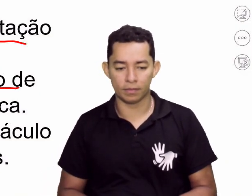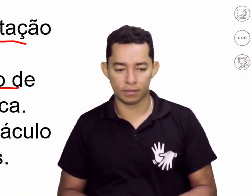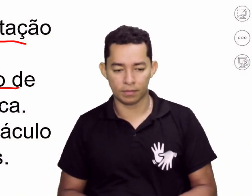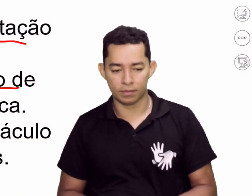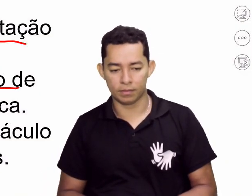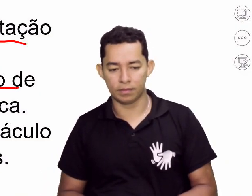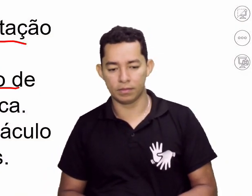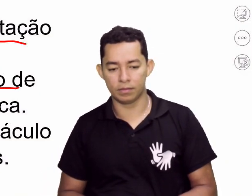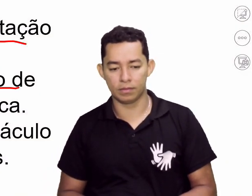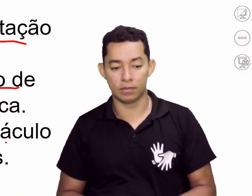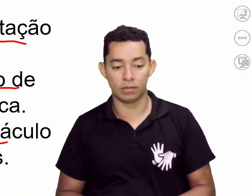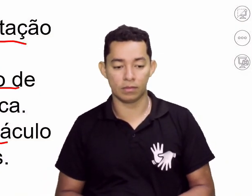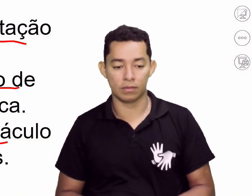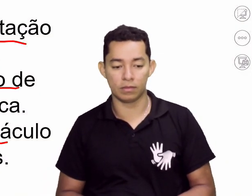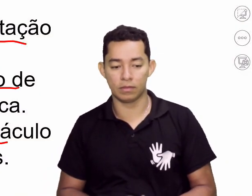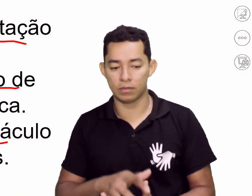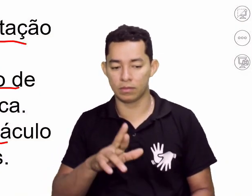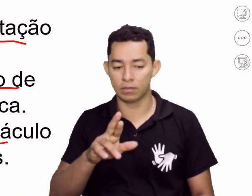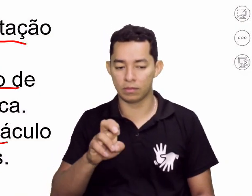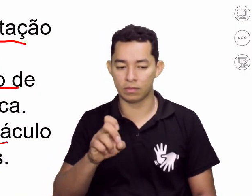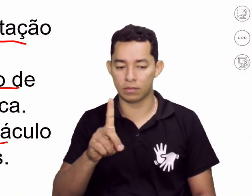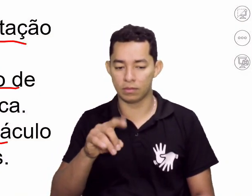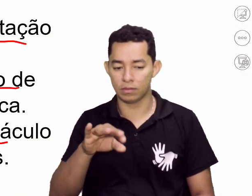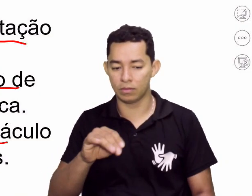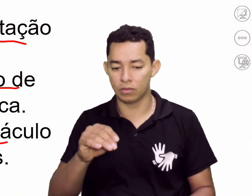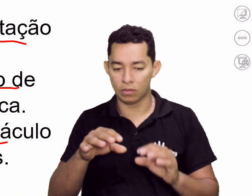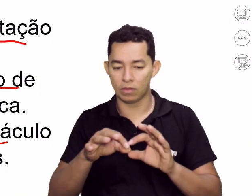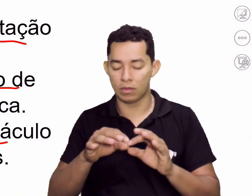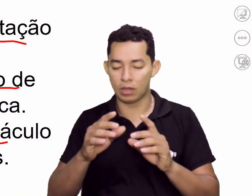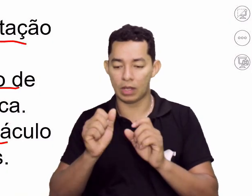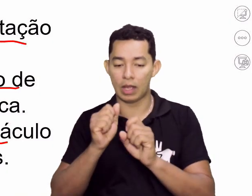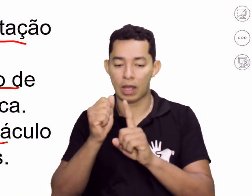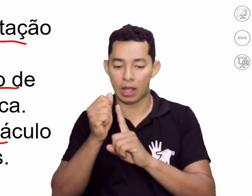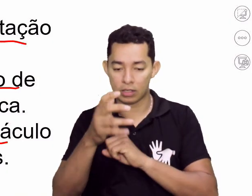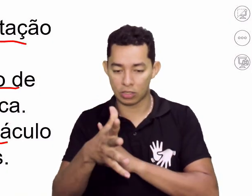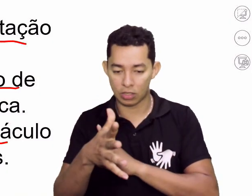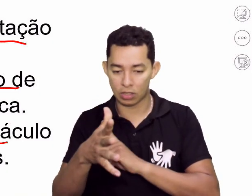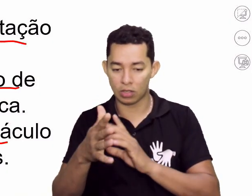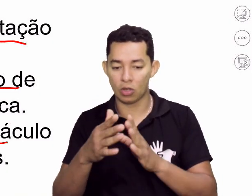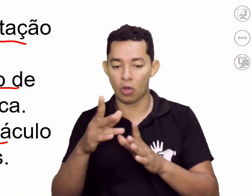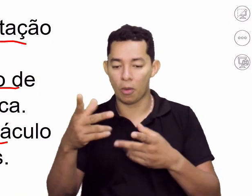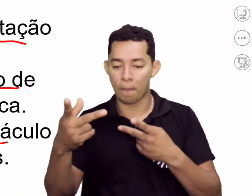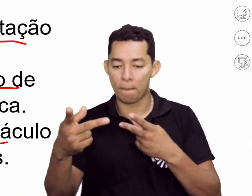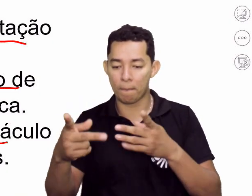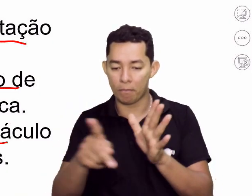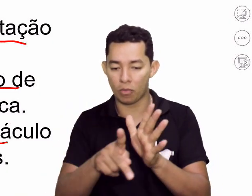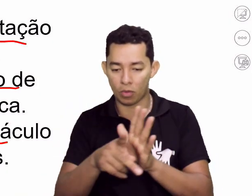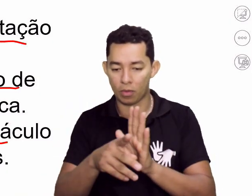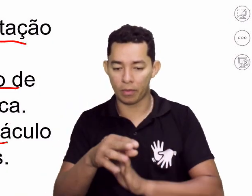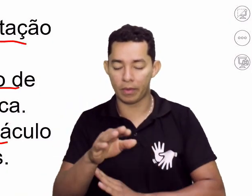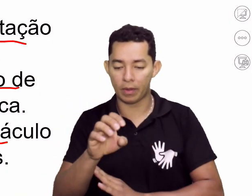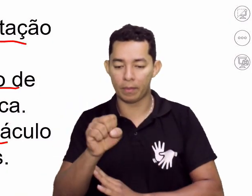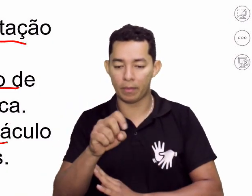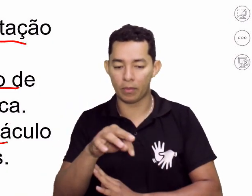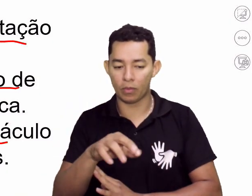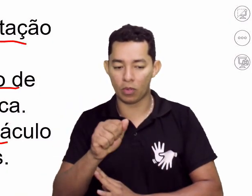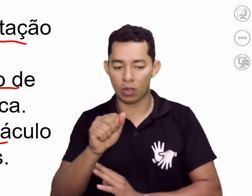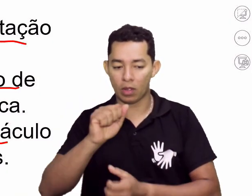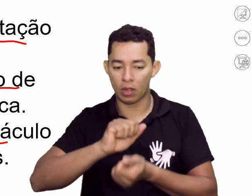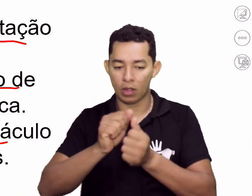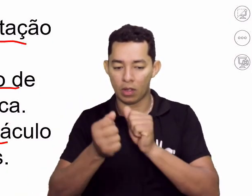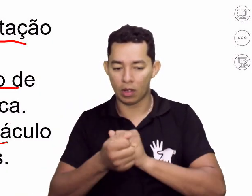Redefinir a extensão e o propósito do espetáculo para adaptá-lo ao perfil de diferentes usuários.